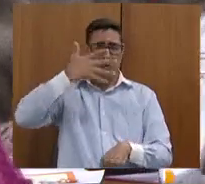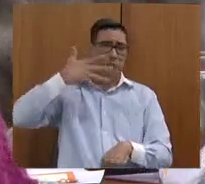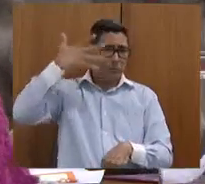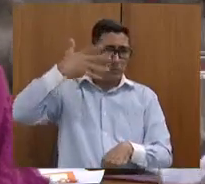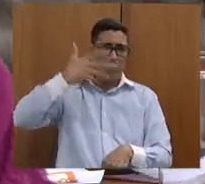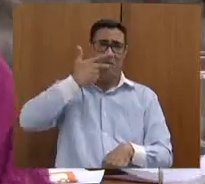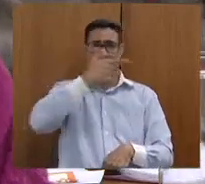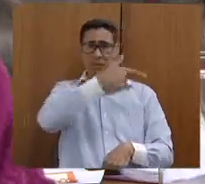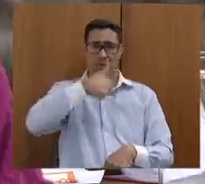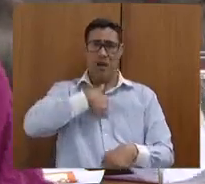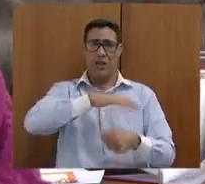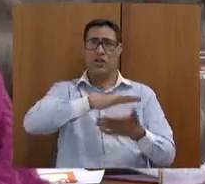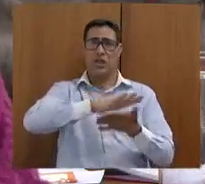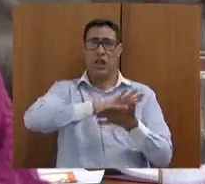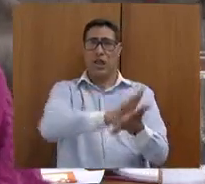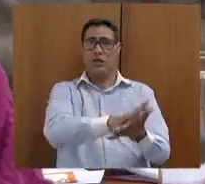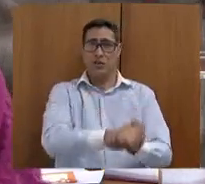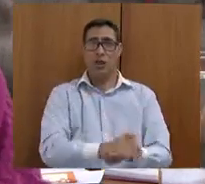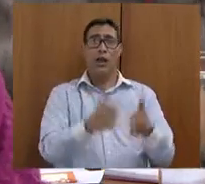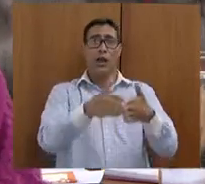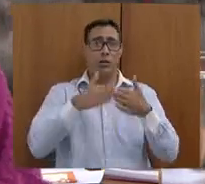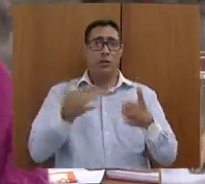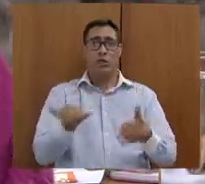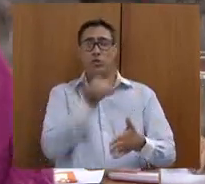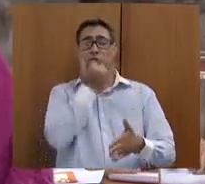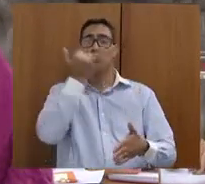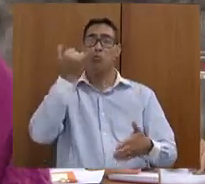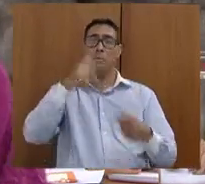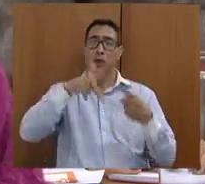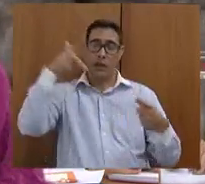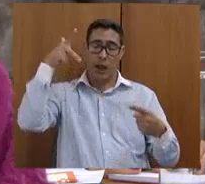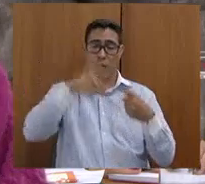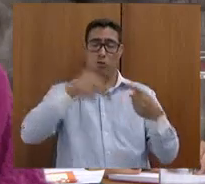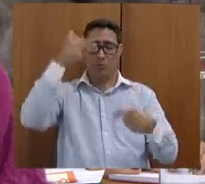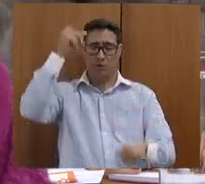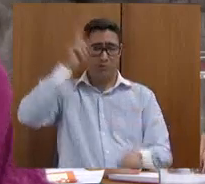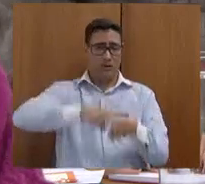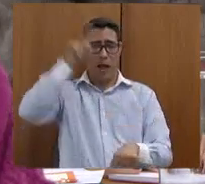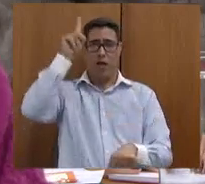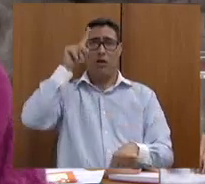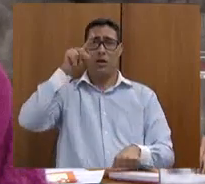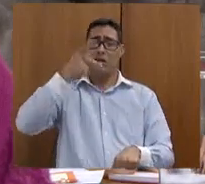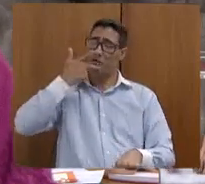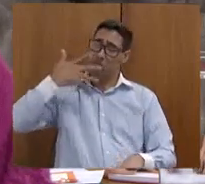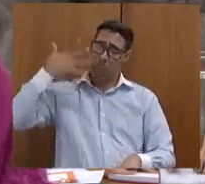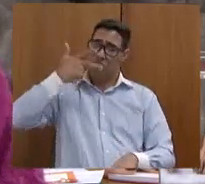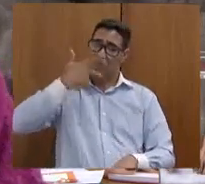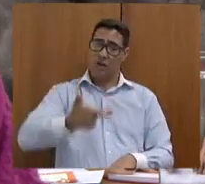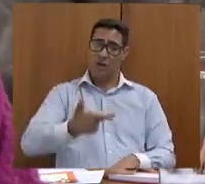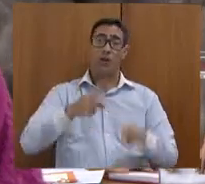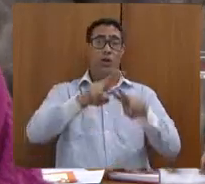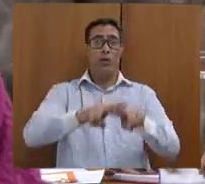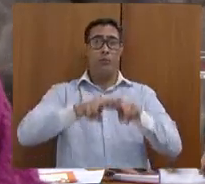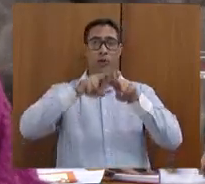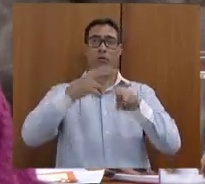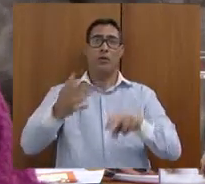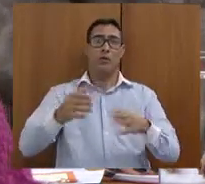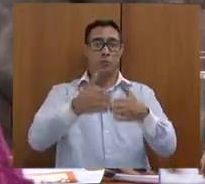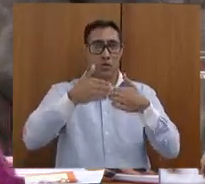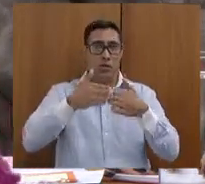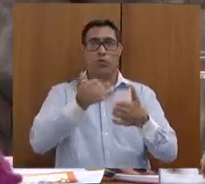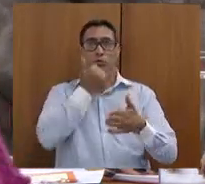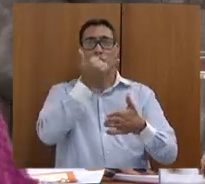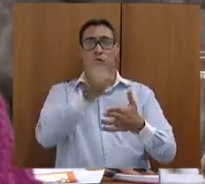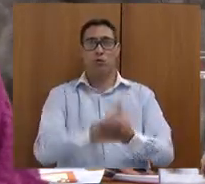com um racista eu pedi desculpas por não interromper em tempo real eu deveria ter interrompido na hora em que ela aconteceu e por isso meu pedido de desculpas